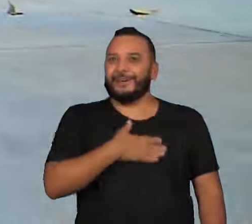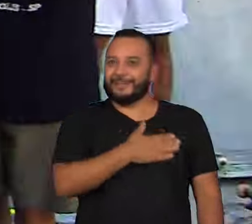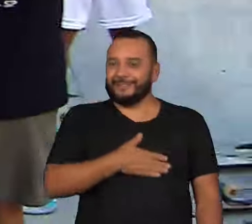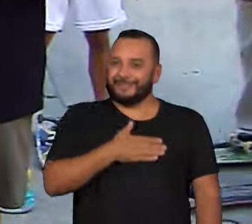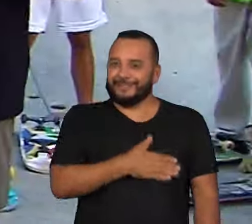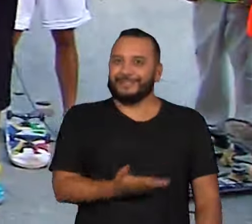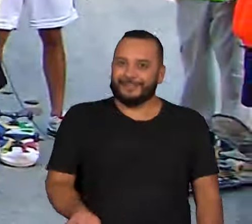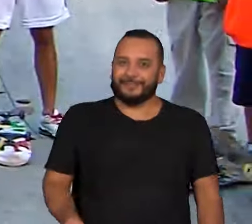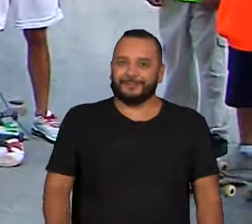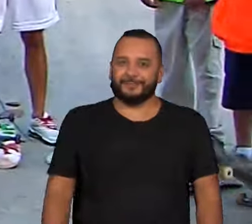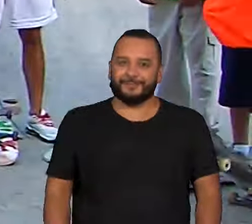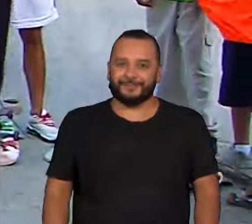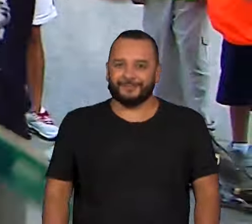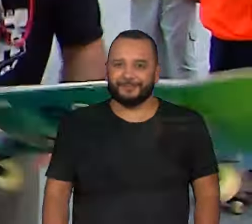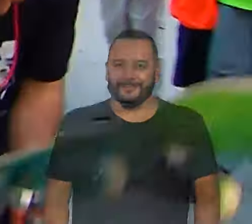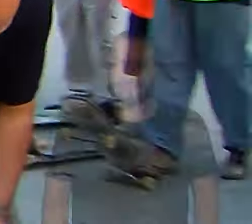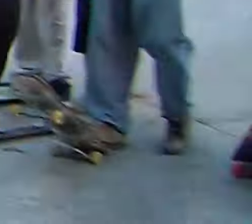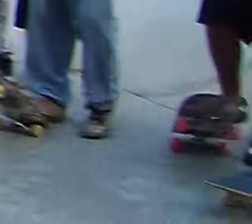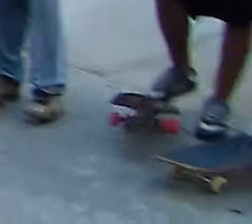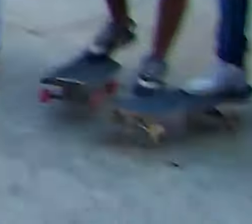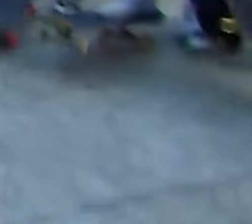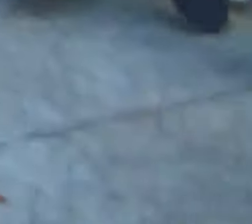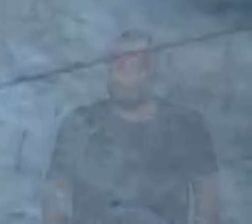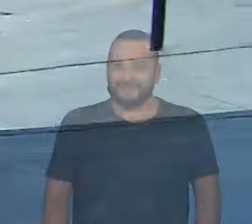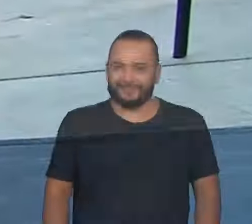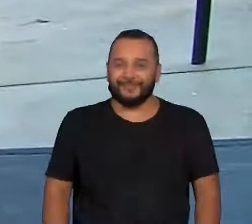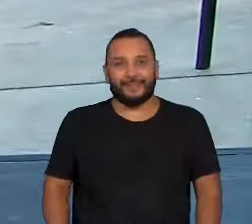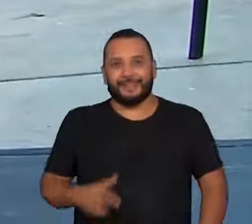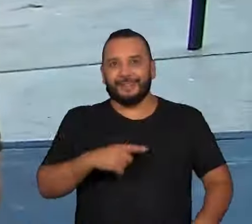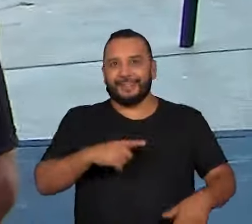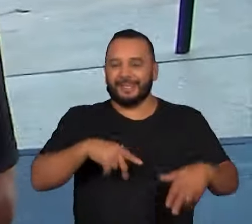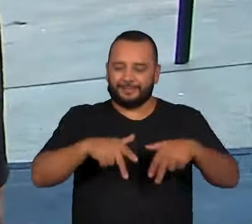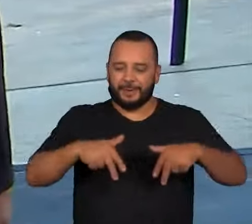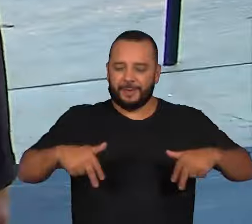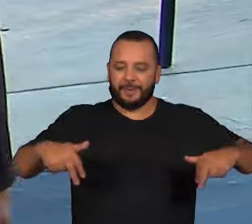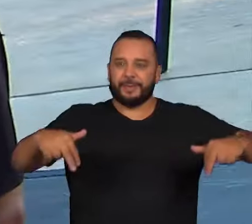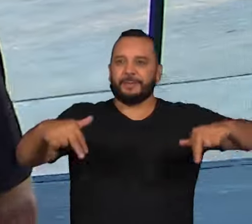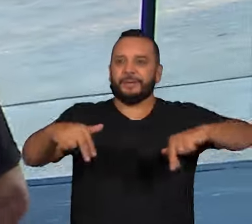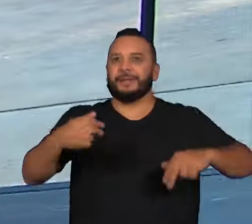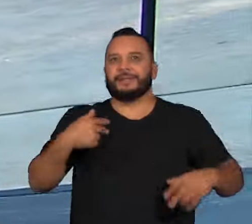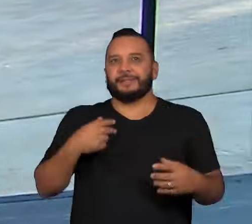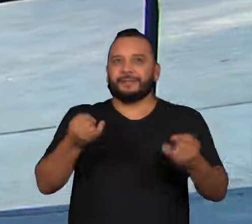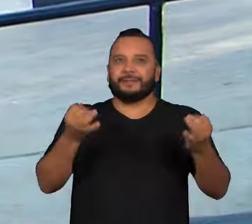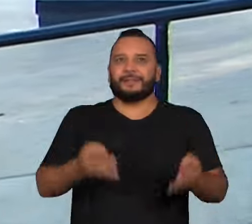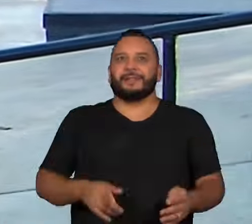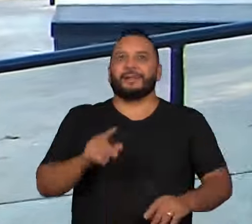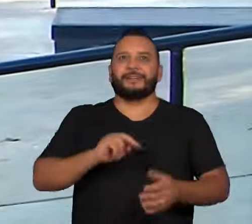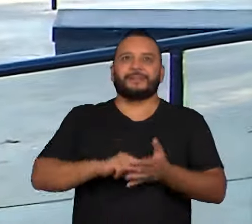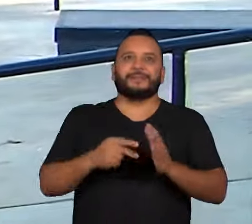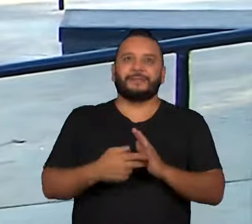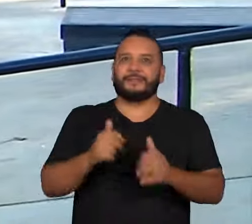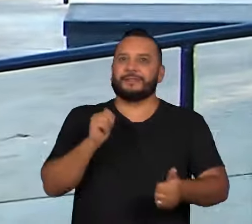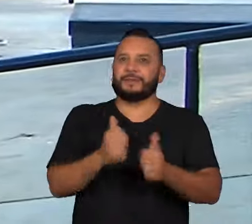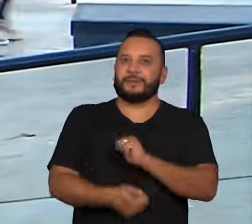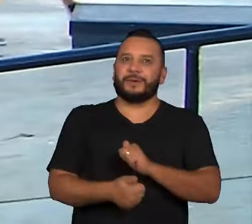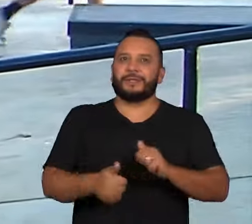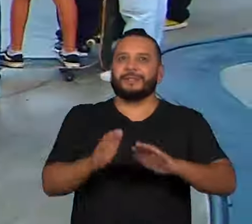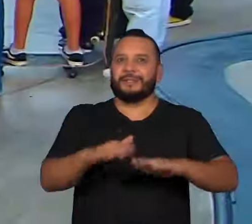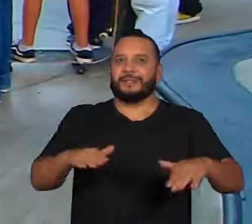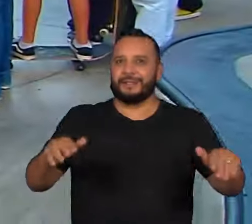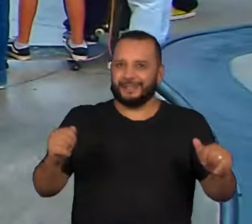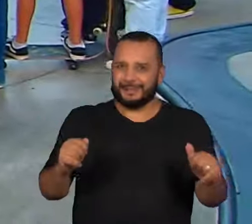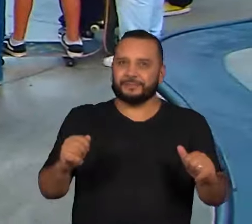galera! A gente faz uma roda primeiro para falar do que é o esporte para as